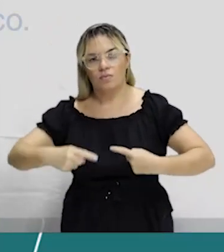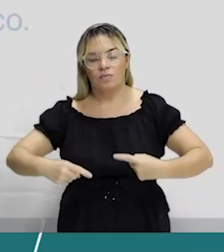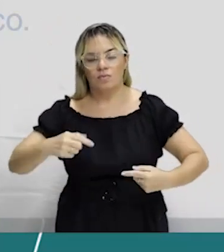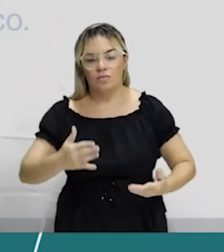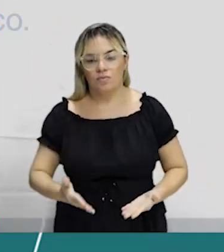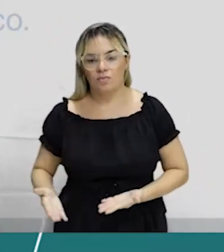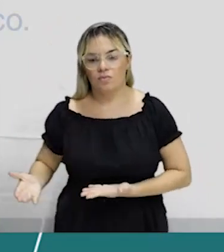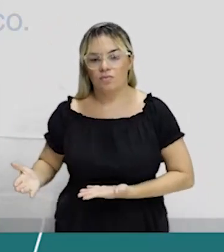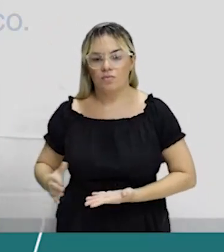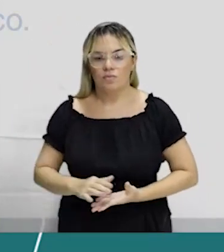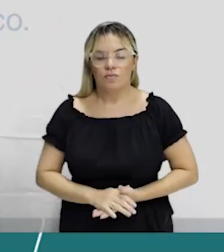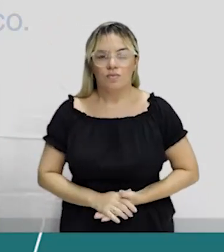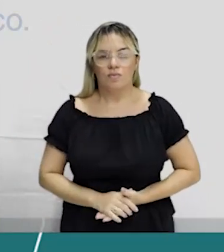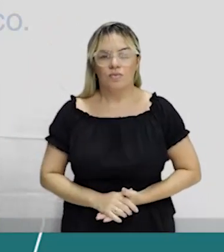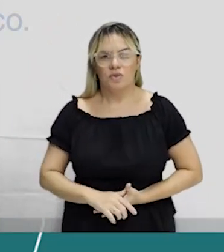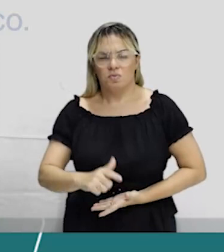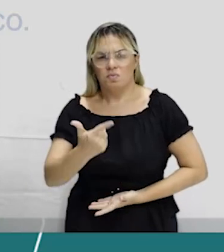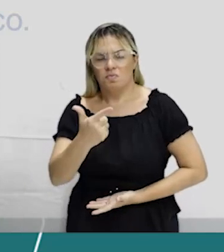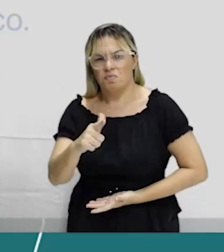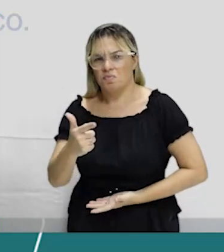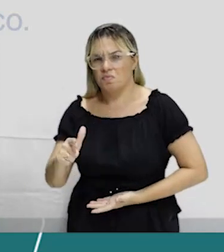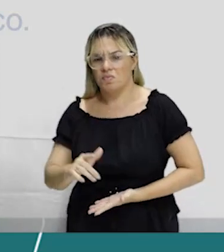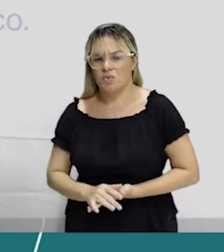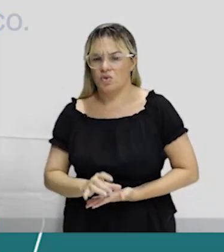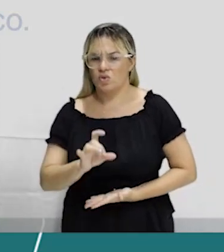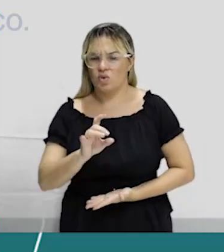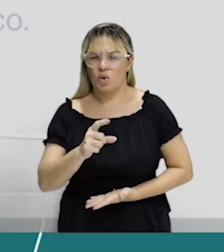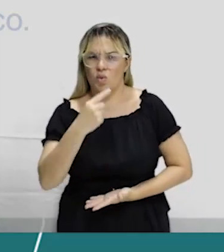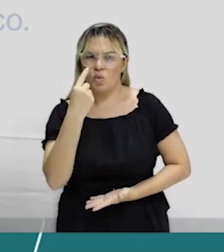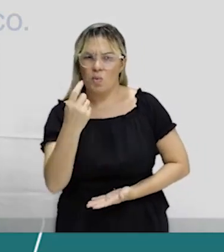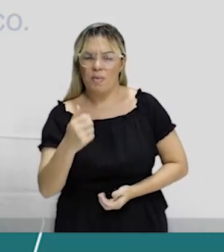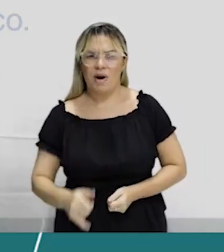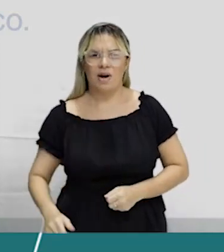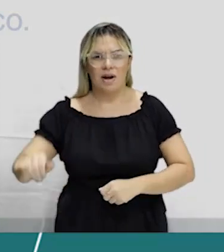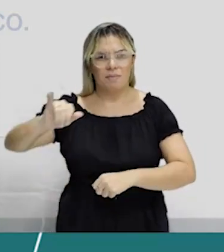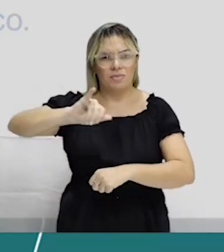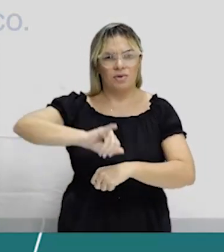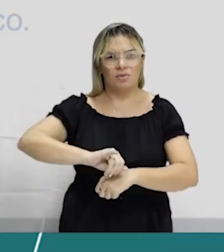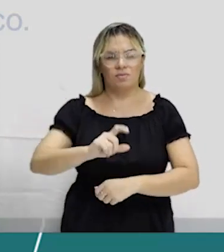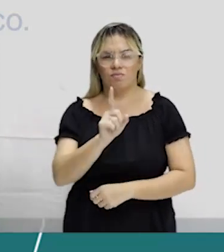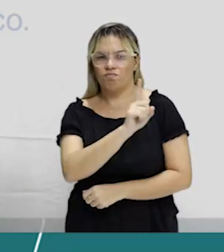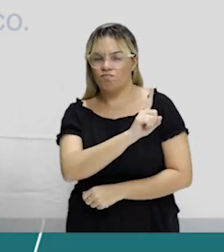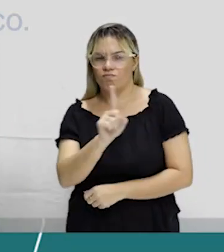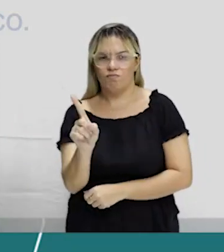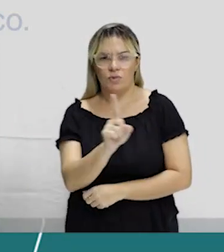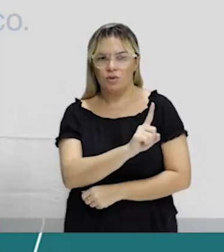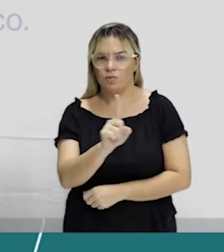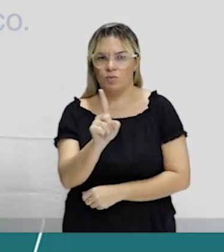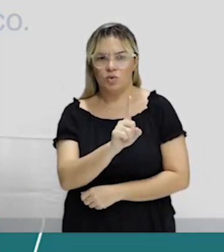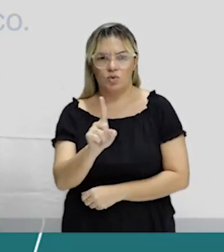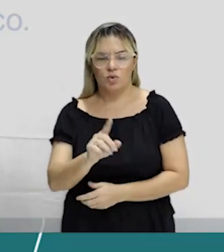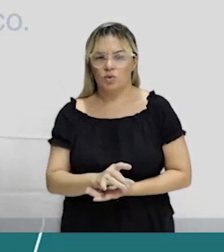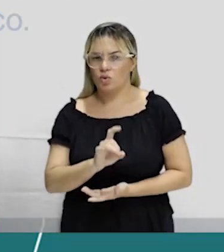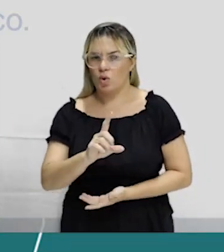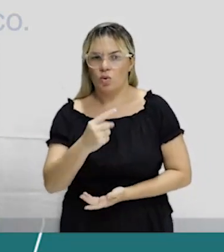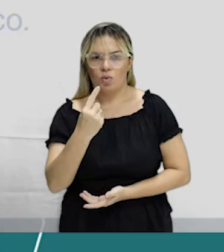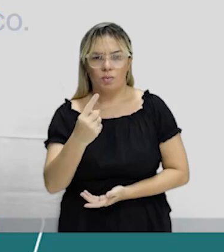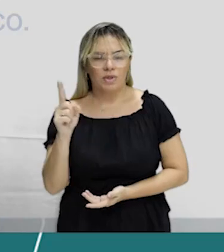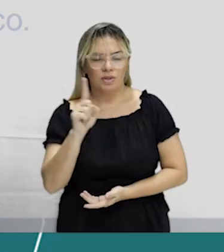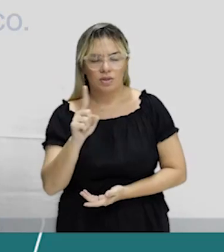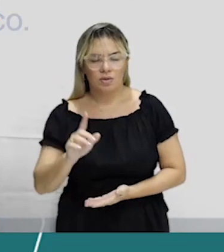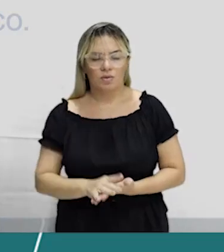o império ele não tinha apenas uma capital. Não existia apenas uma capital.